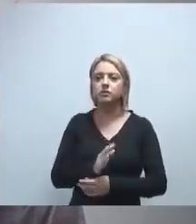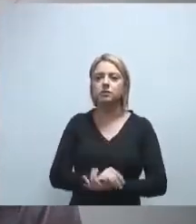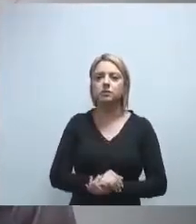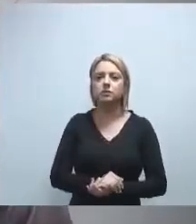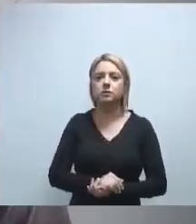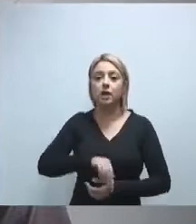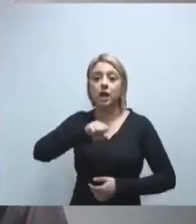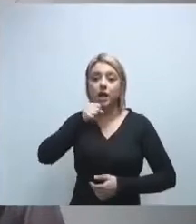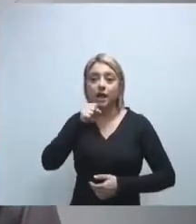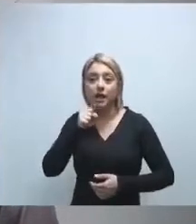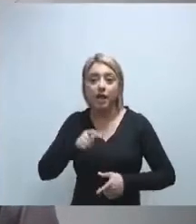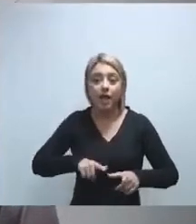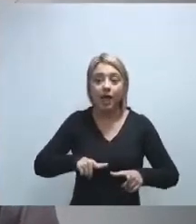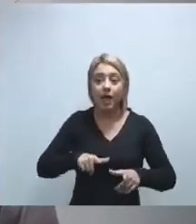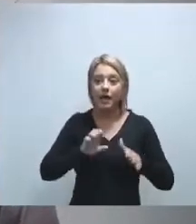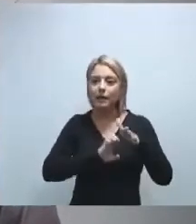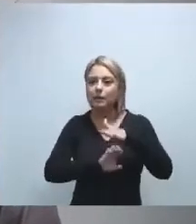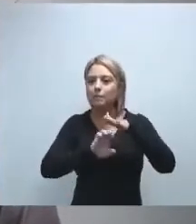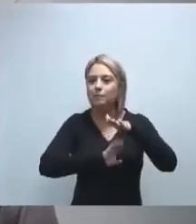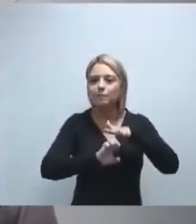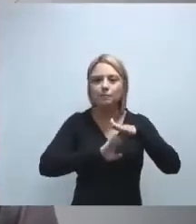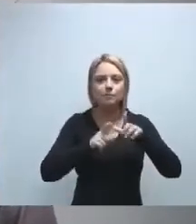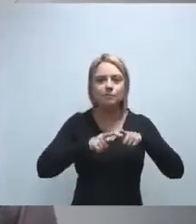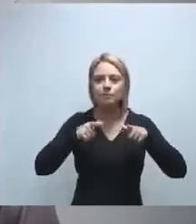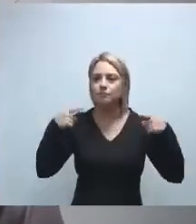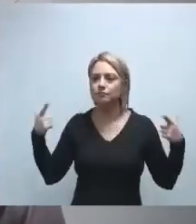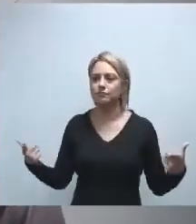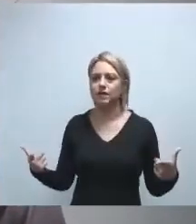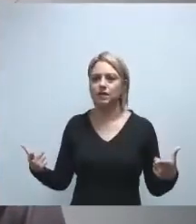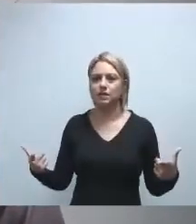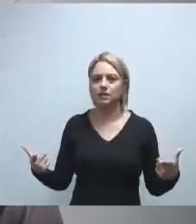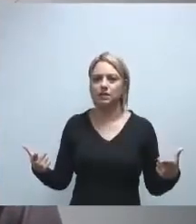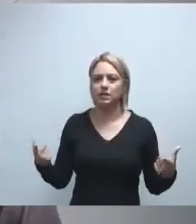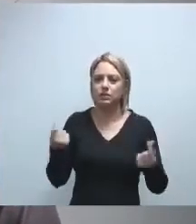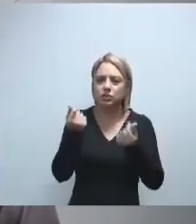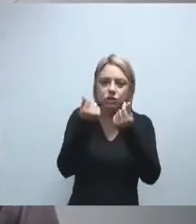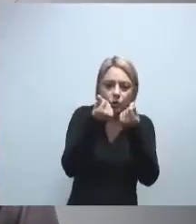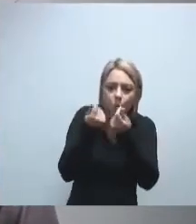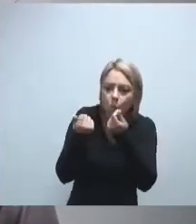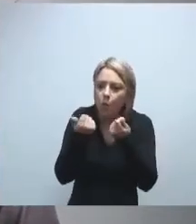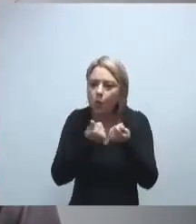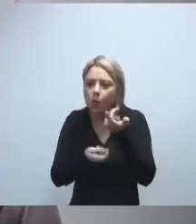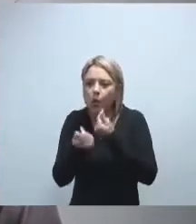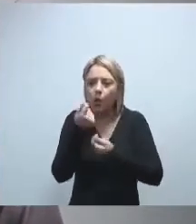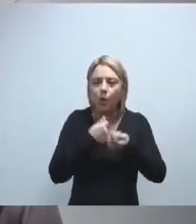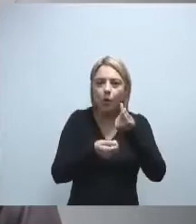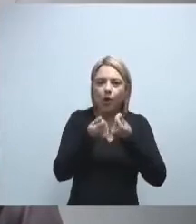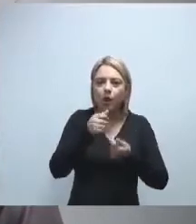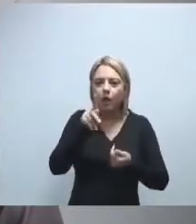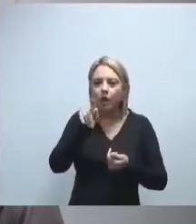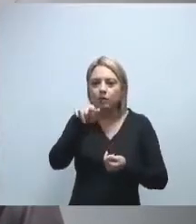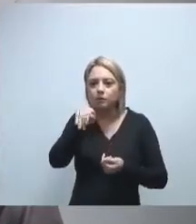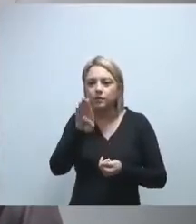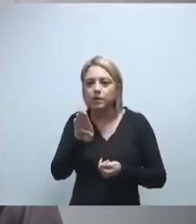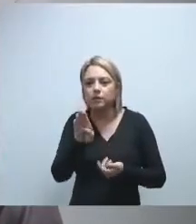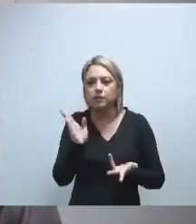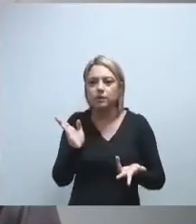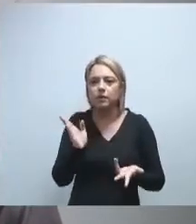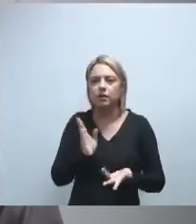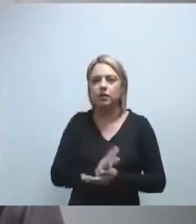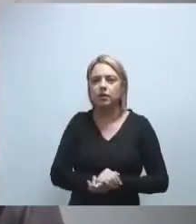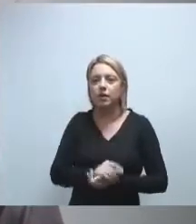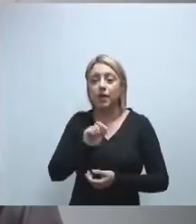oitava empresa e é em matéria de de economia de pedir pib nacional